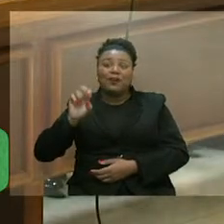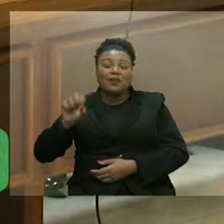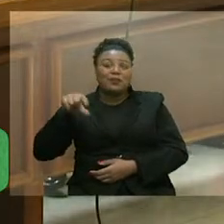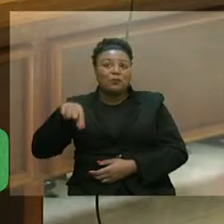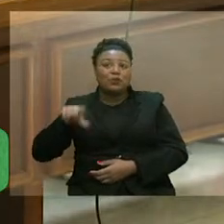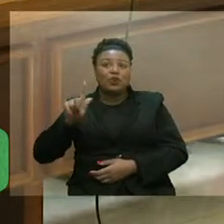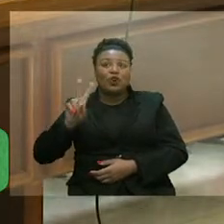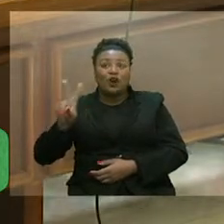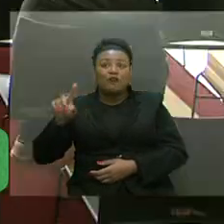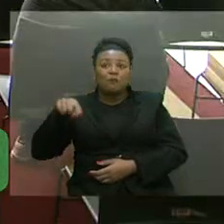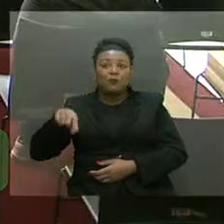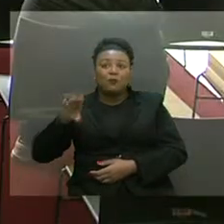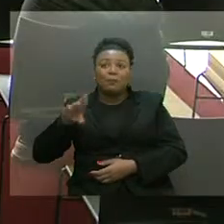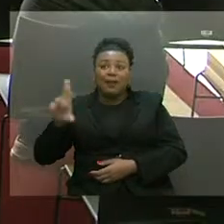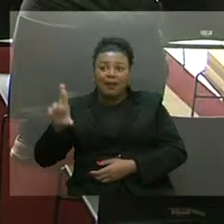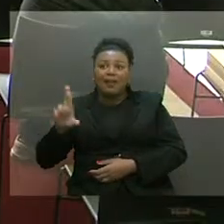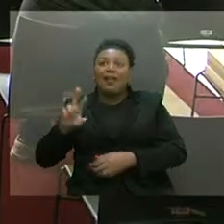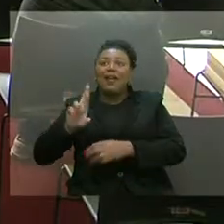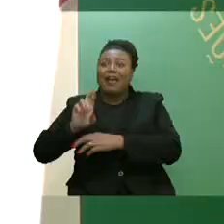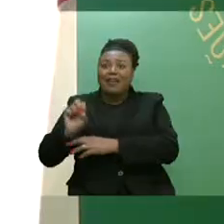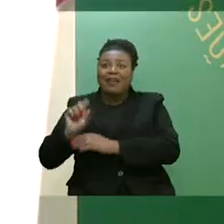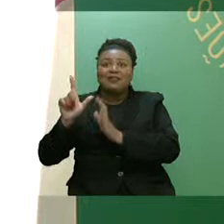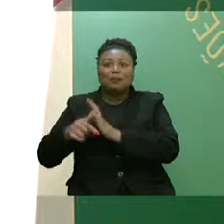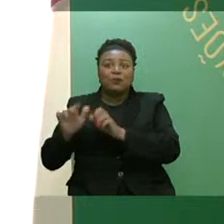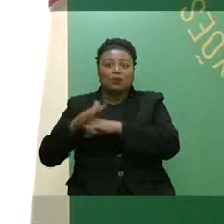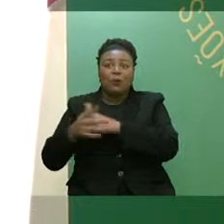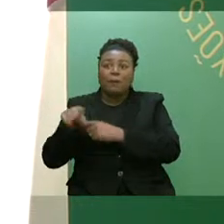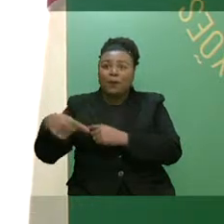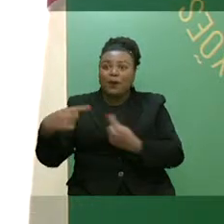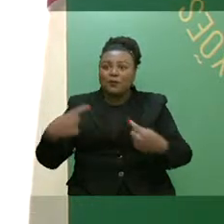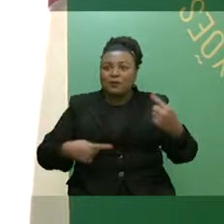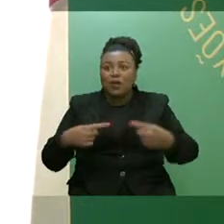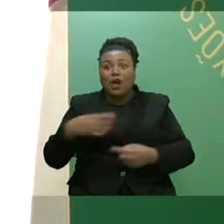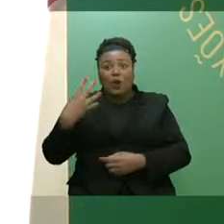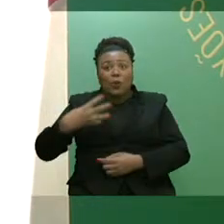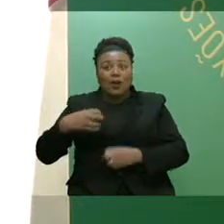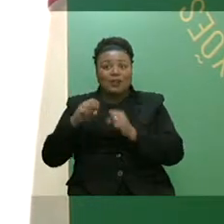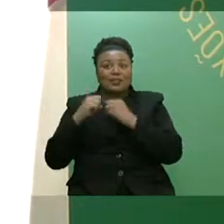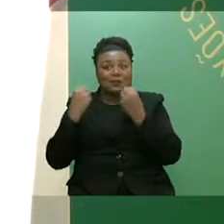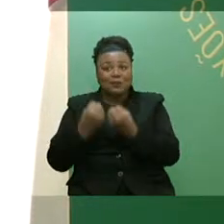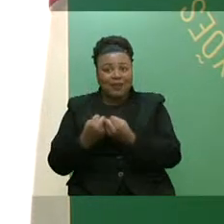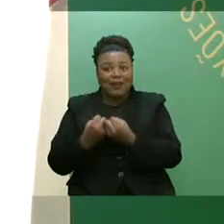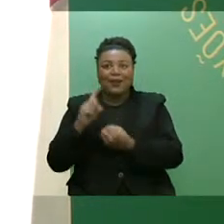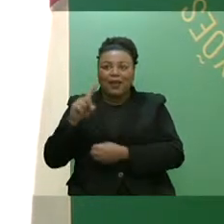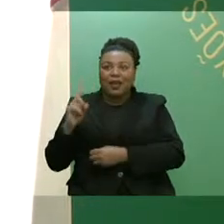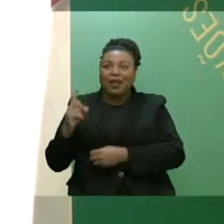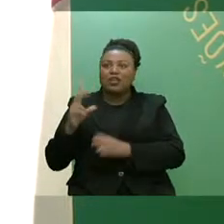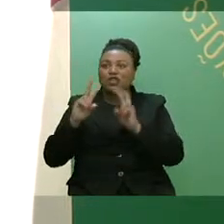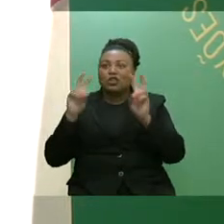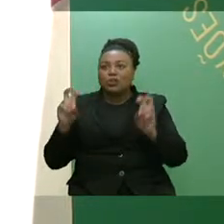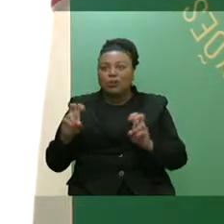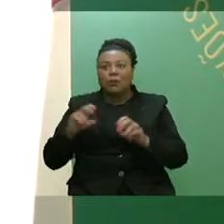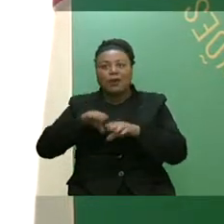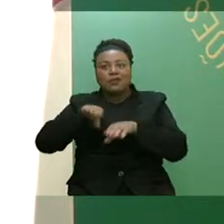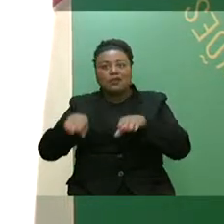al.rs.gov.br, o RS pós-pandemia e os próximos debates. A quarta edição do seminário RS pós-pandemia será sobre